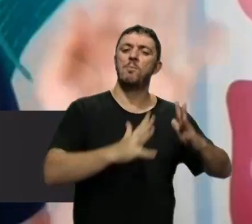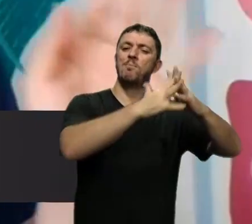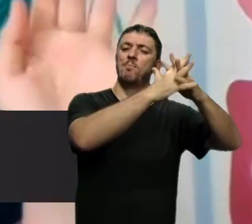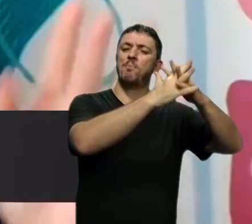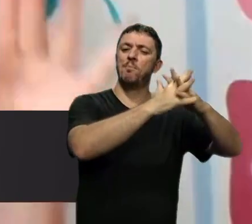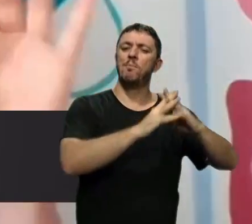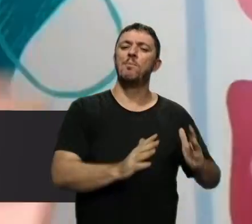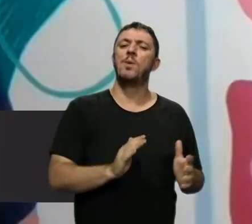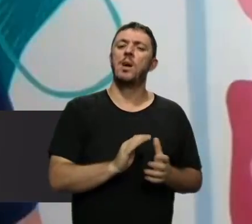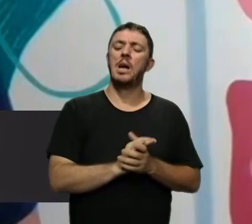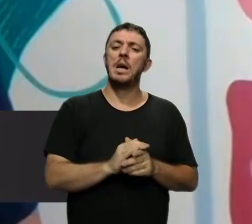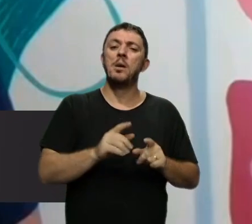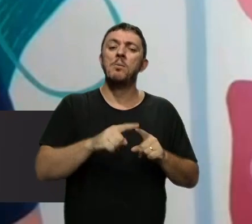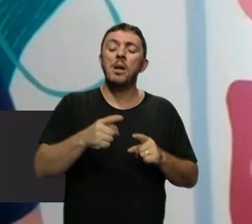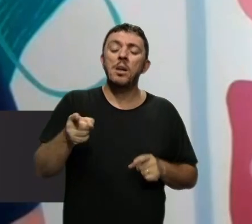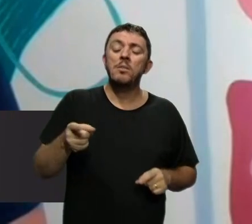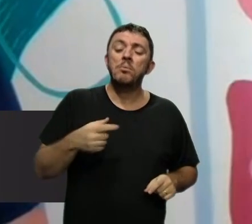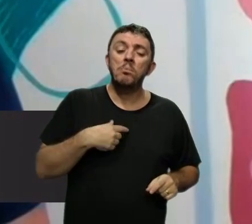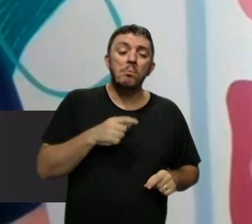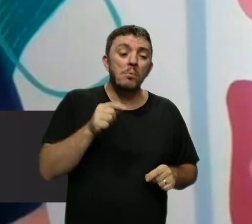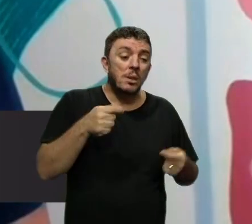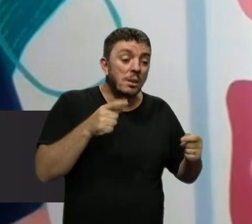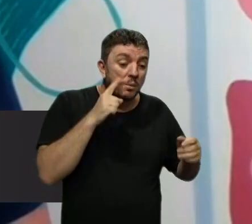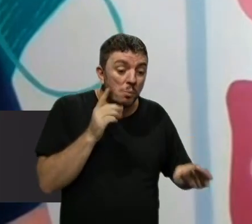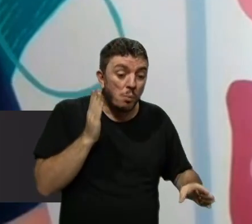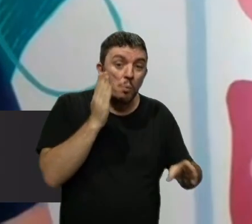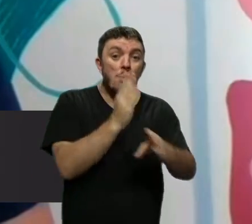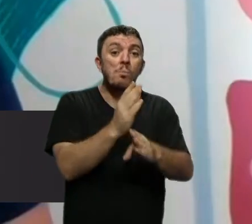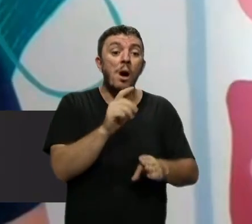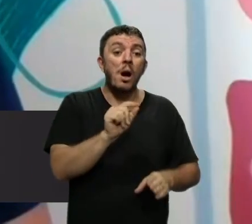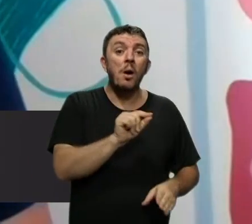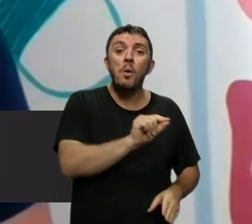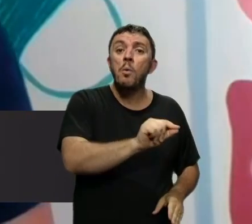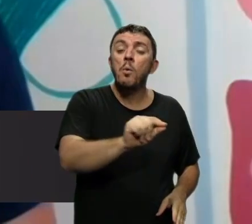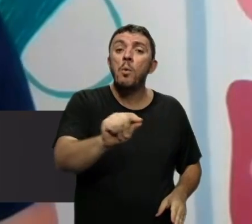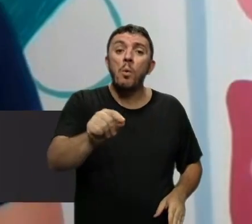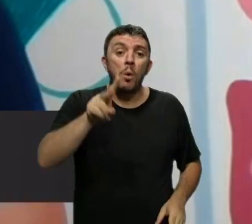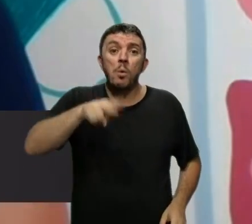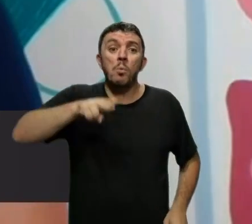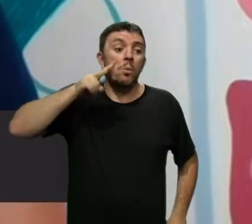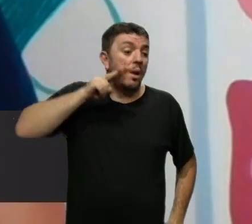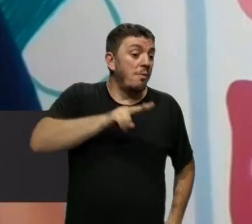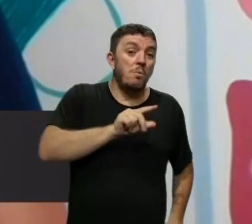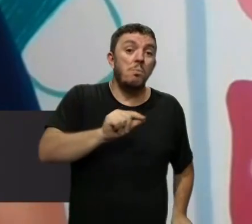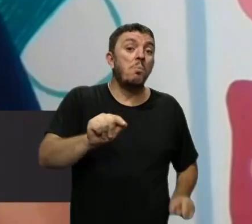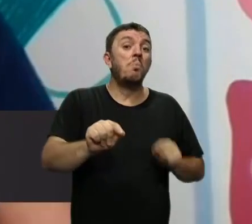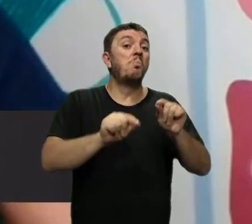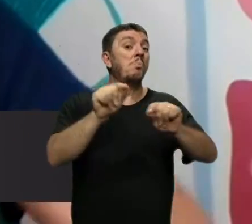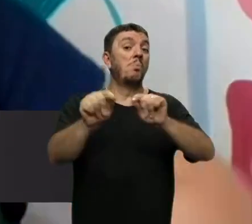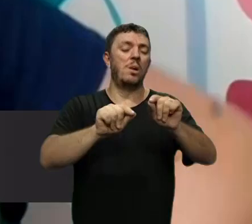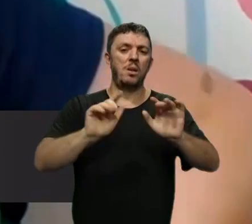algo que elas nunca tinham visto. E aí teve uma professora que ela olhou para mim